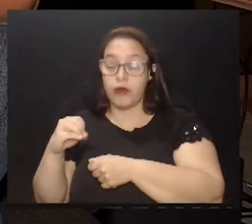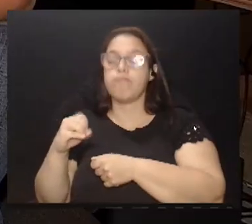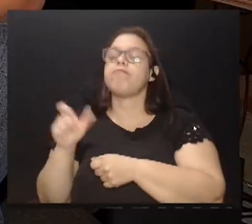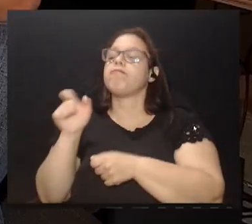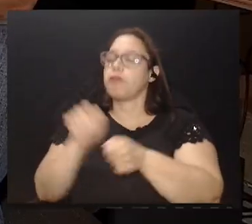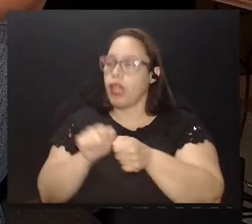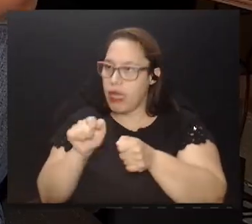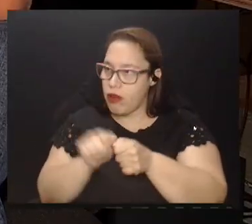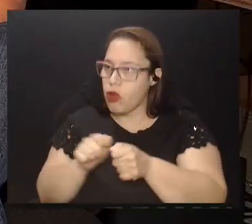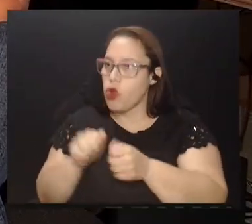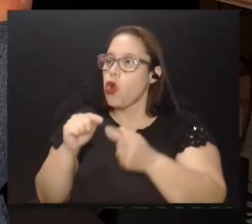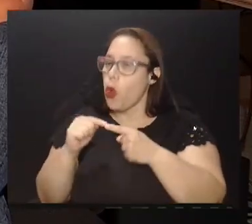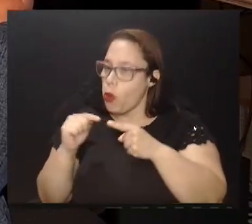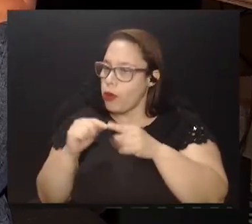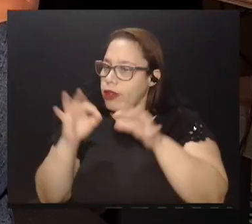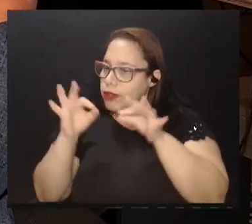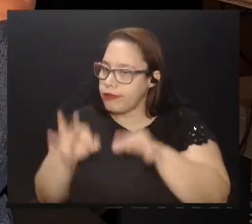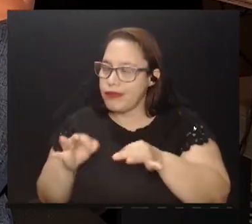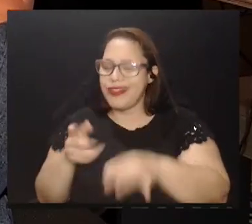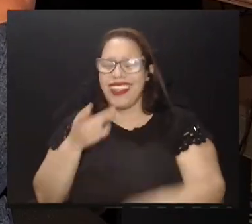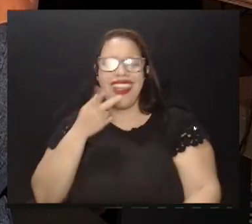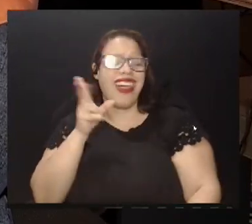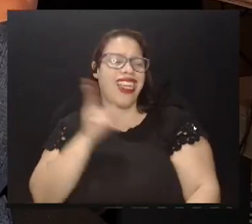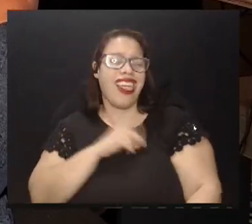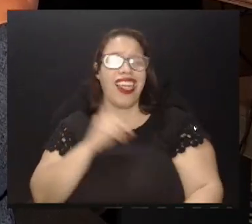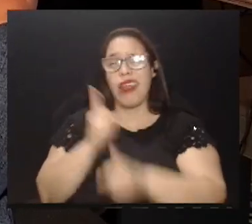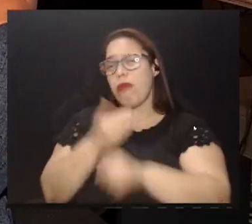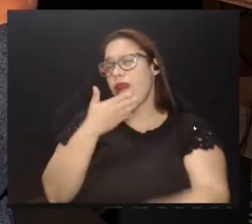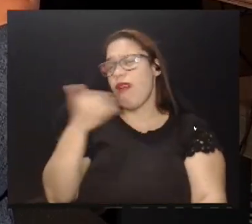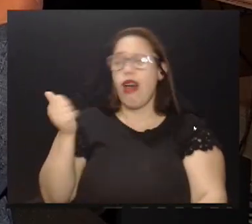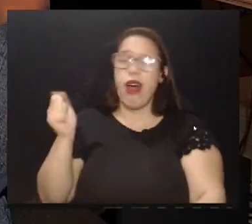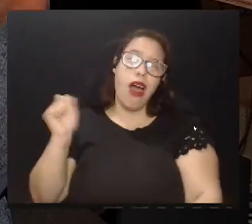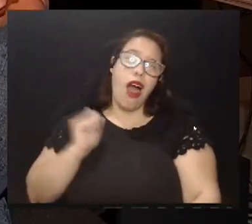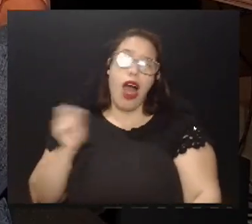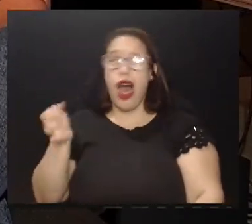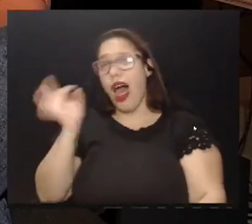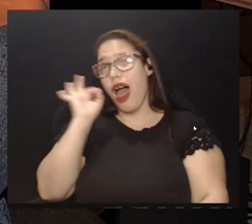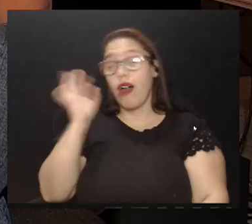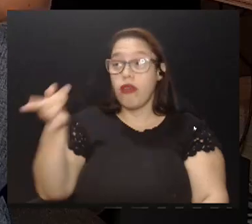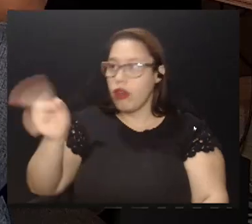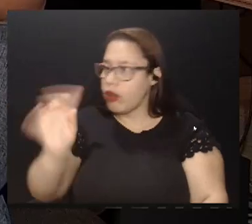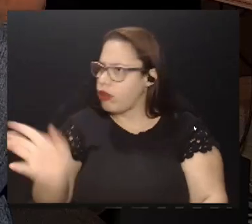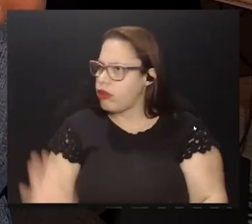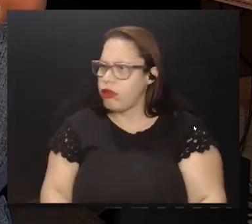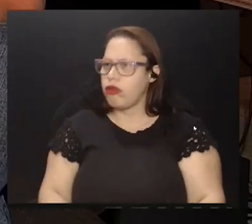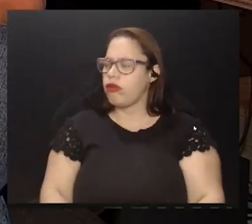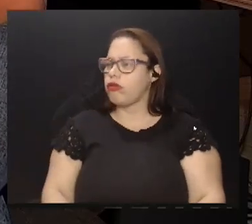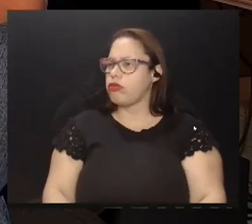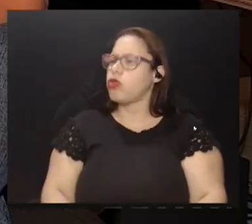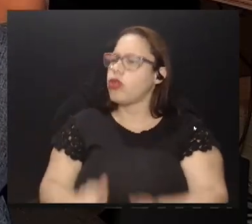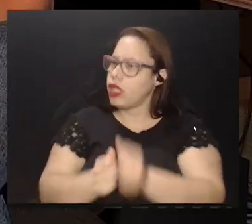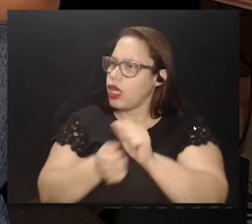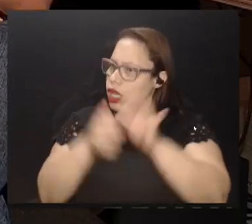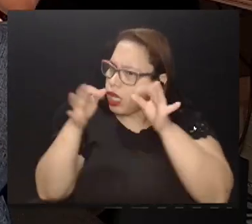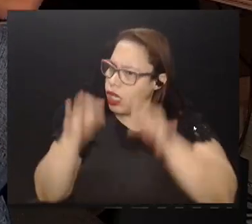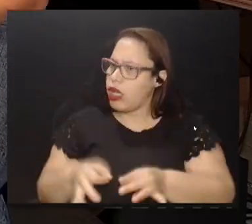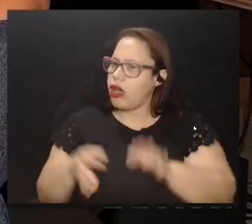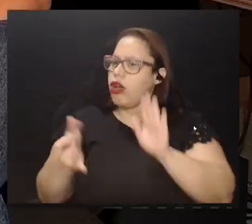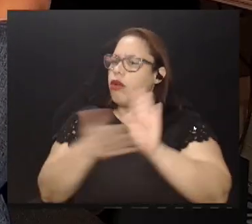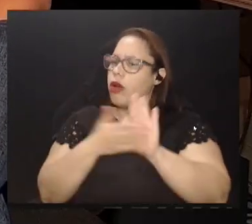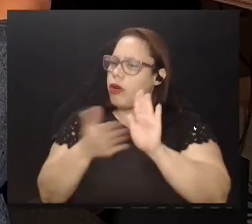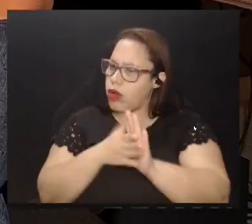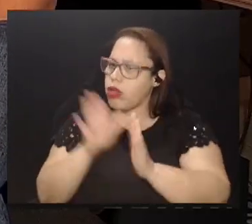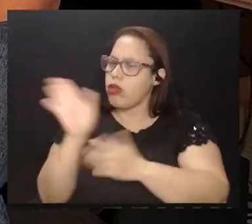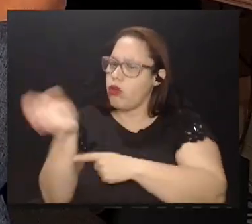muita gente fala assim, tem que achar o melhor ator ou a melhor atriz. E na verdade não, tem que achar o que se encaixe com a proposta do filme, com o que o